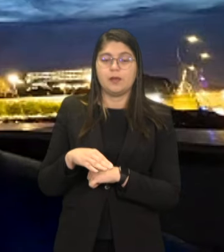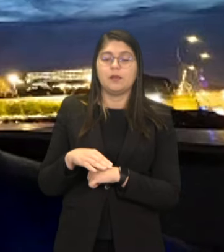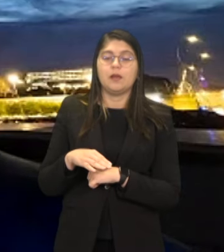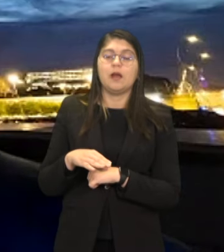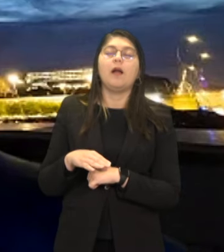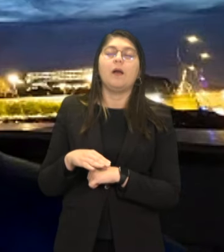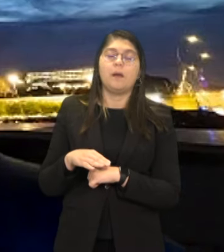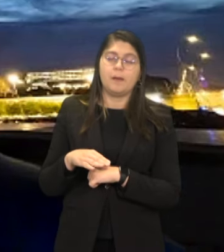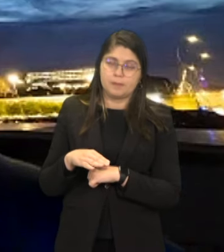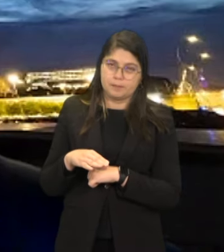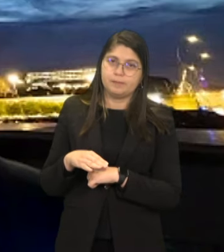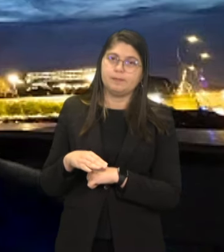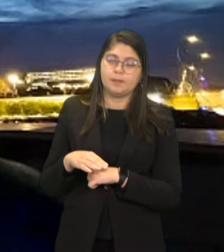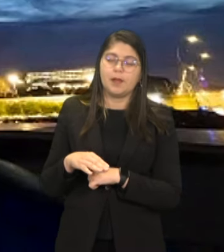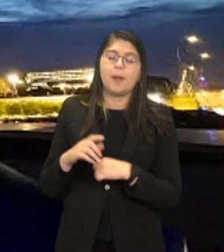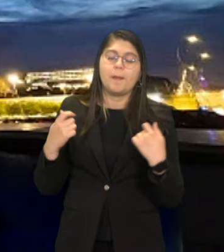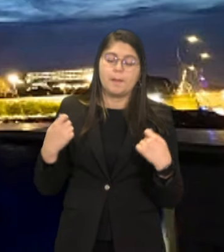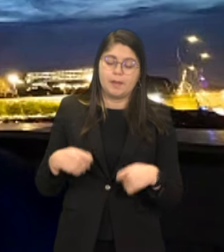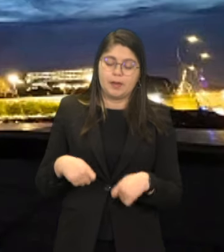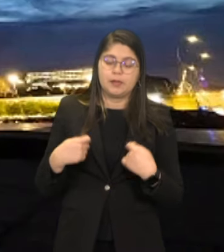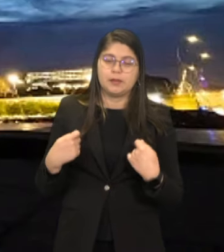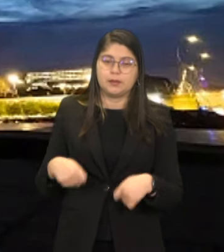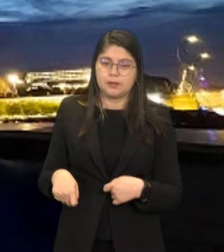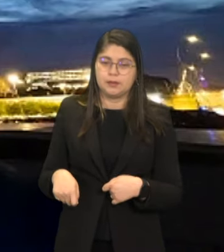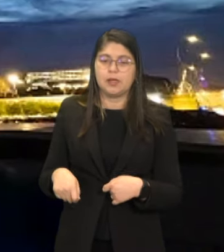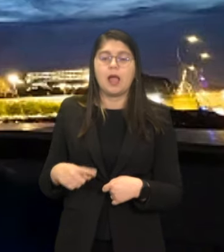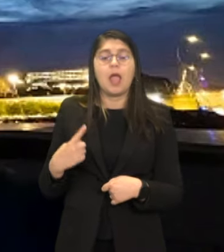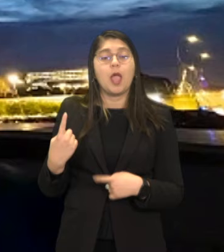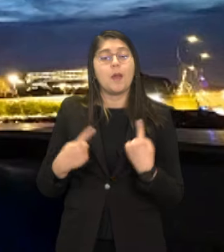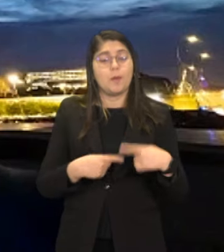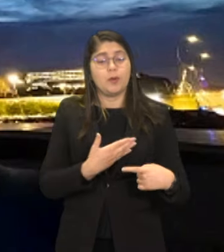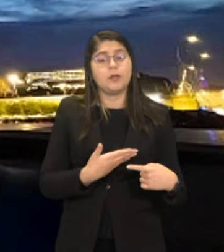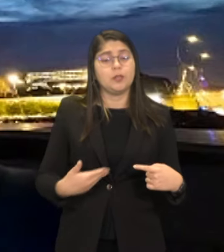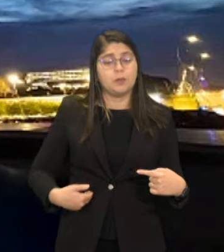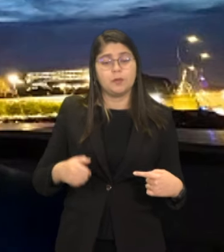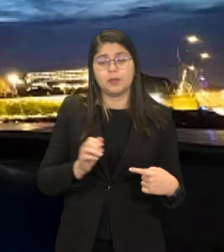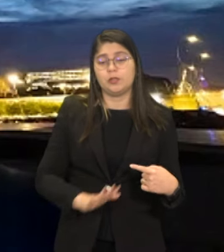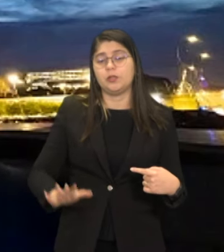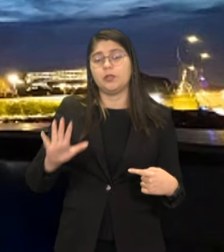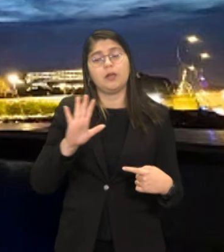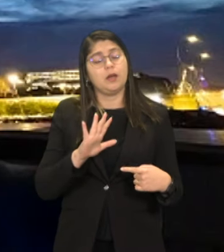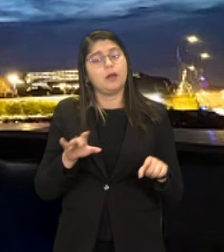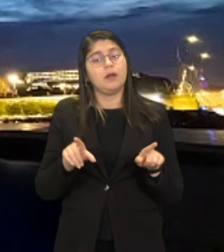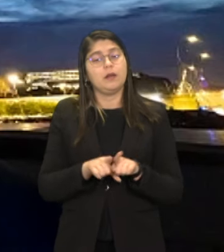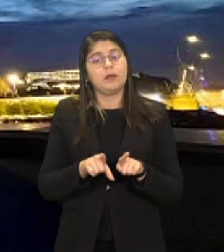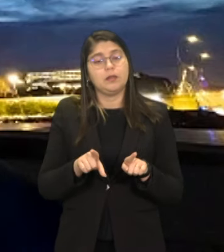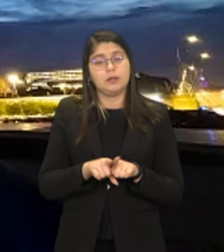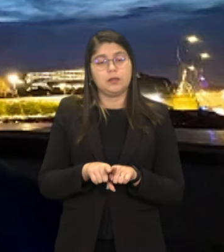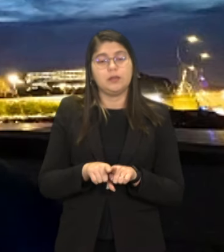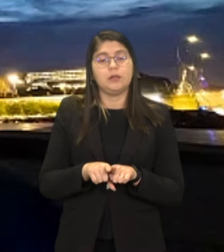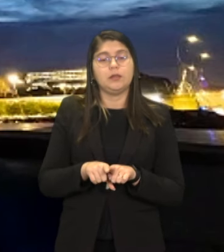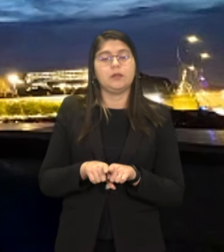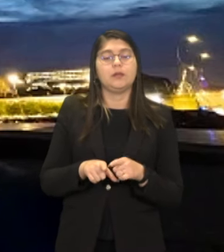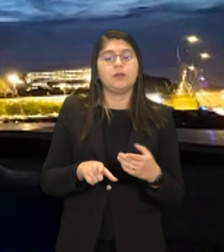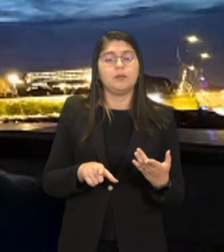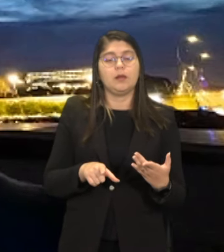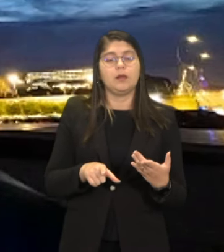de dúvida necessária, não só como uma política pública geral, como também